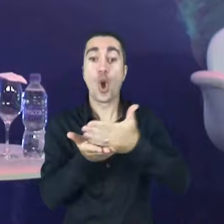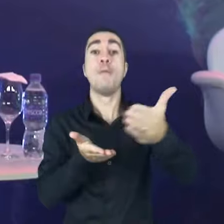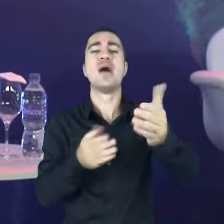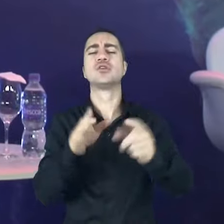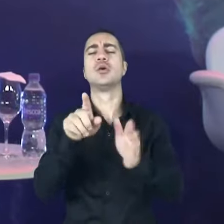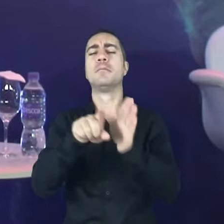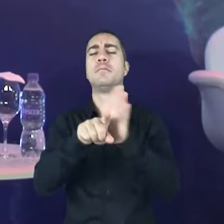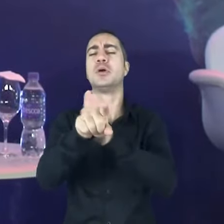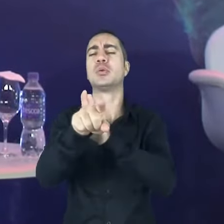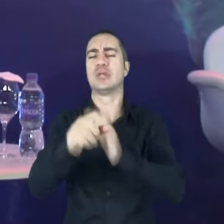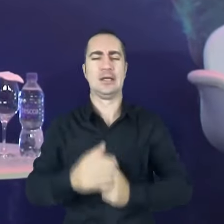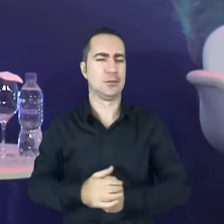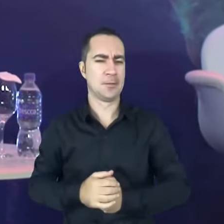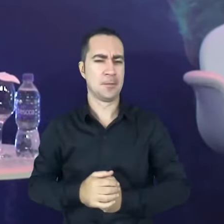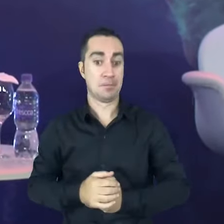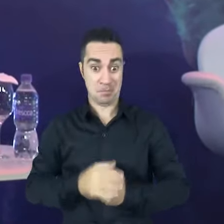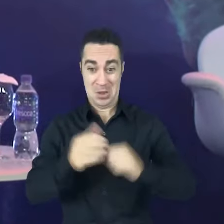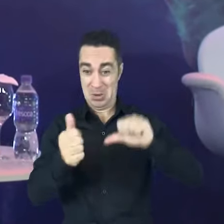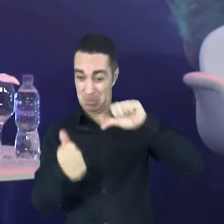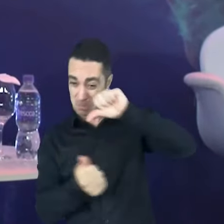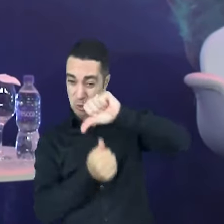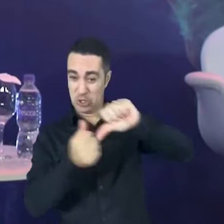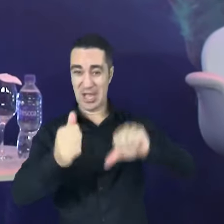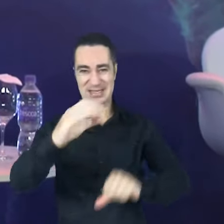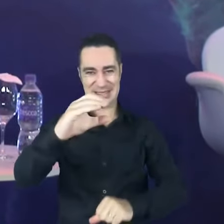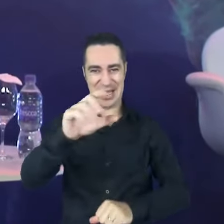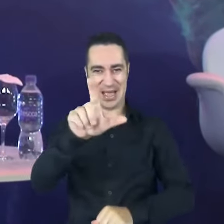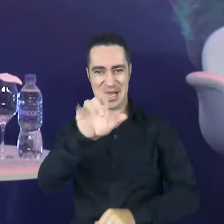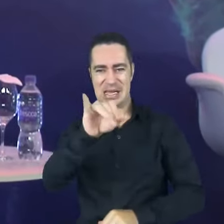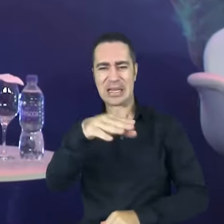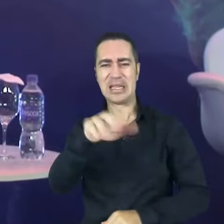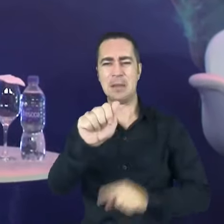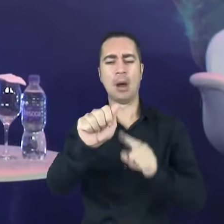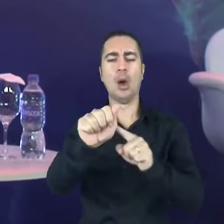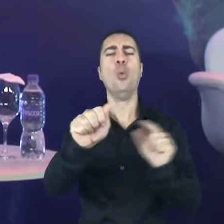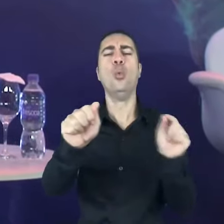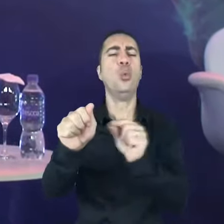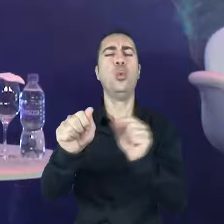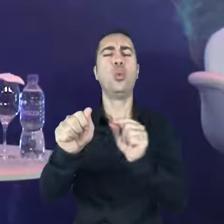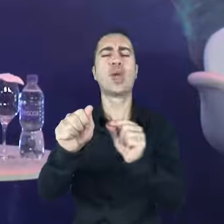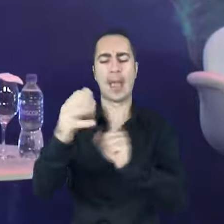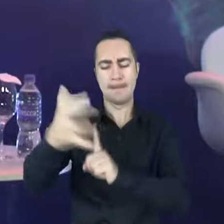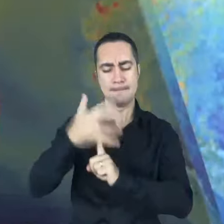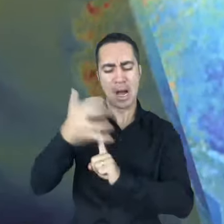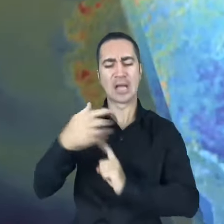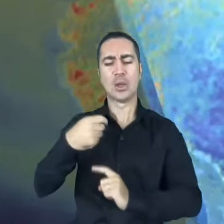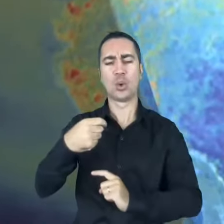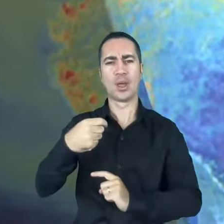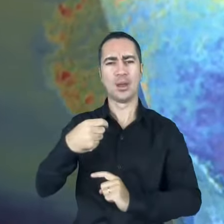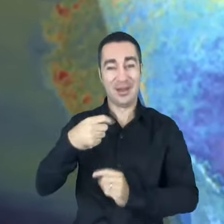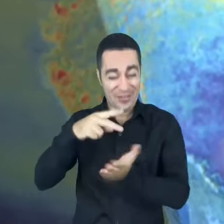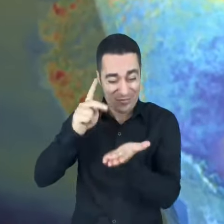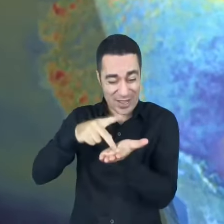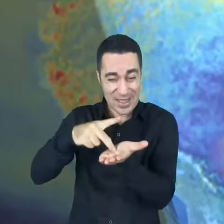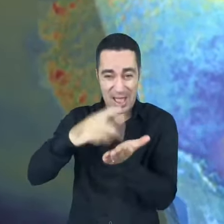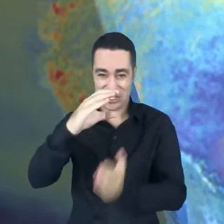a mudança climática afeta o quê? A vida de vocês, a nossa? No fundo,